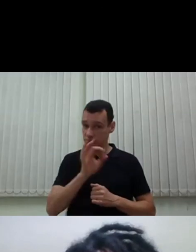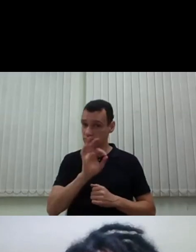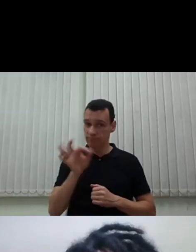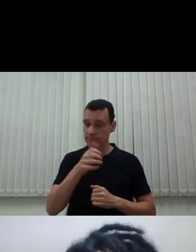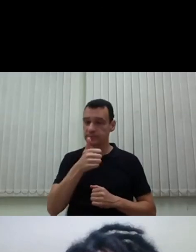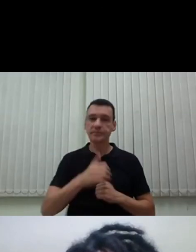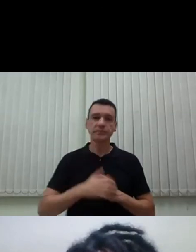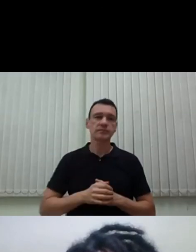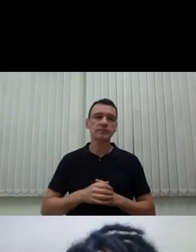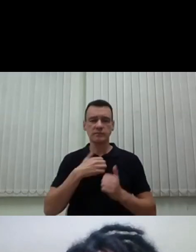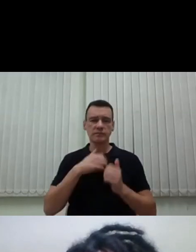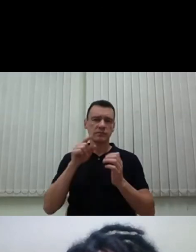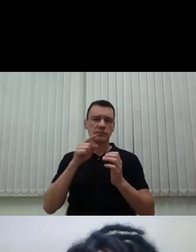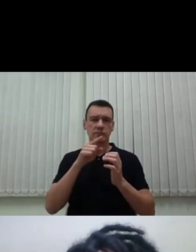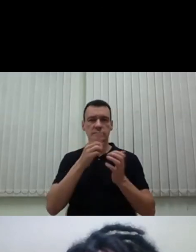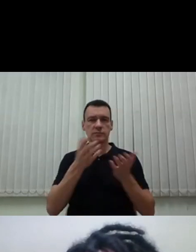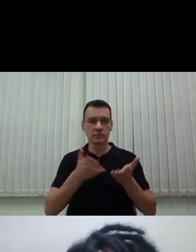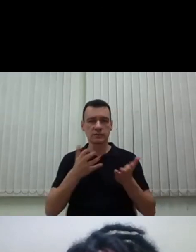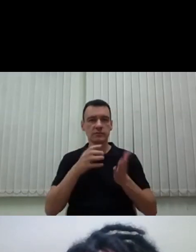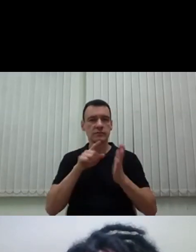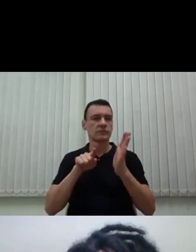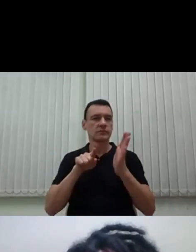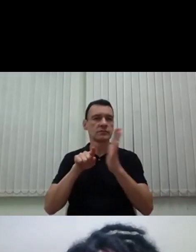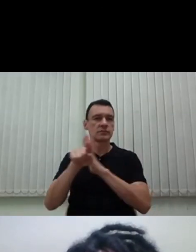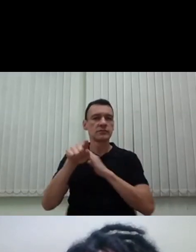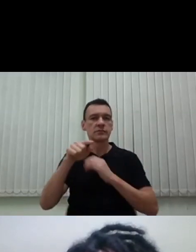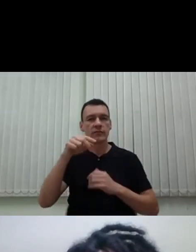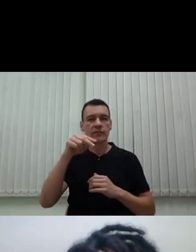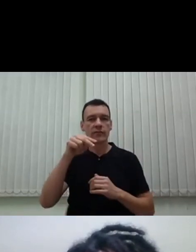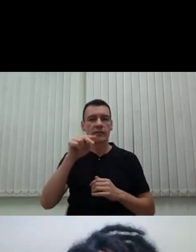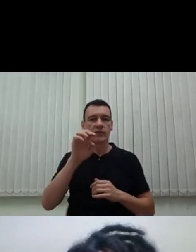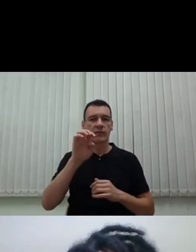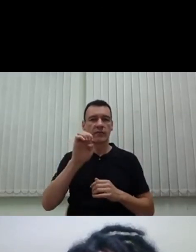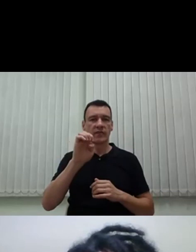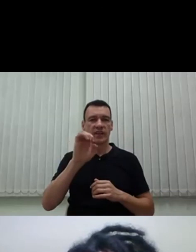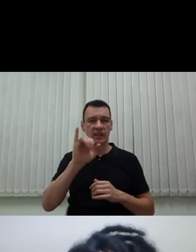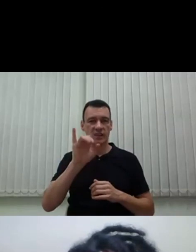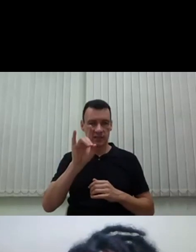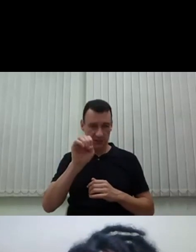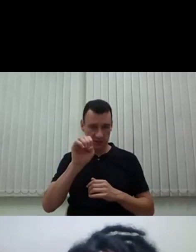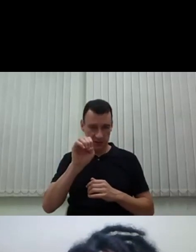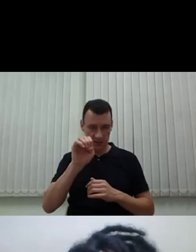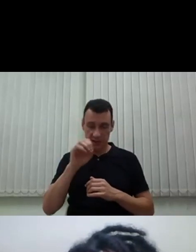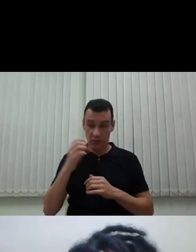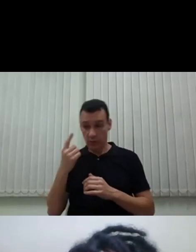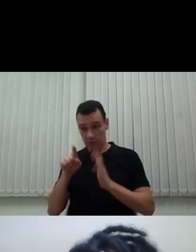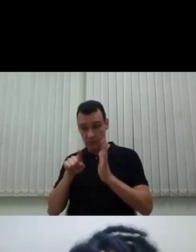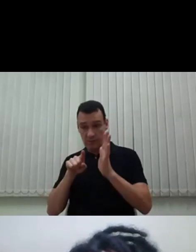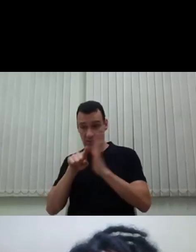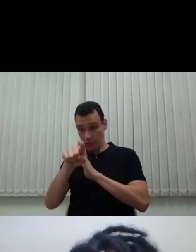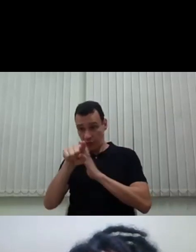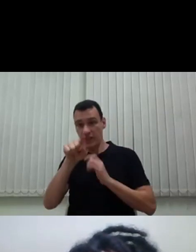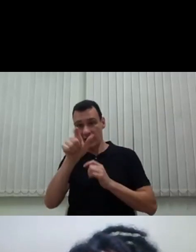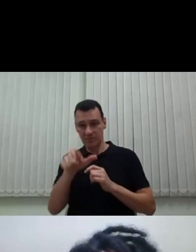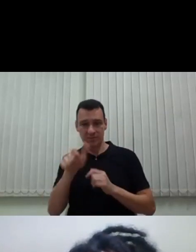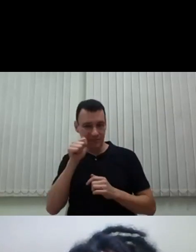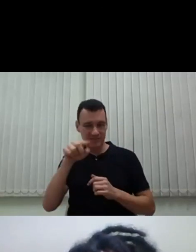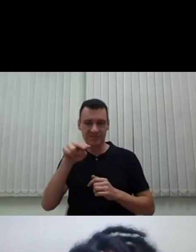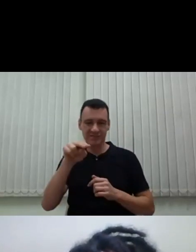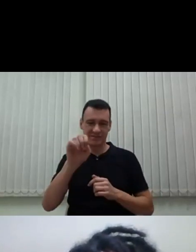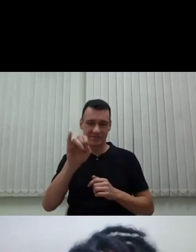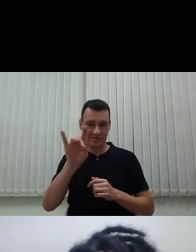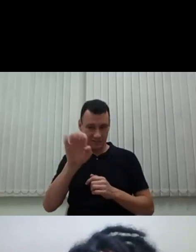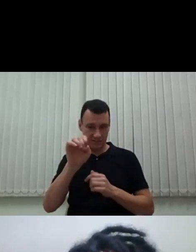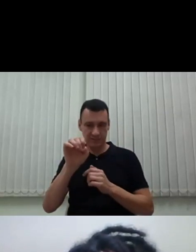agora para a Neide, porque a pergunta me chamou muita atenção, por conta de um detalhe que acho que é